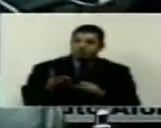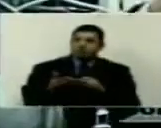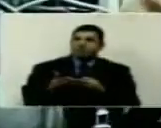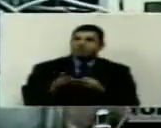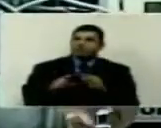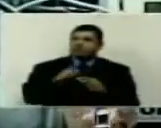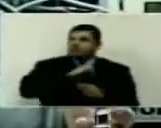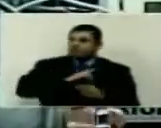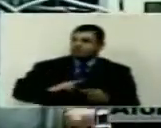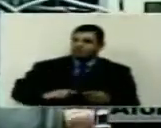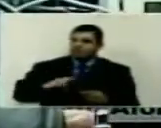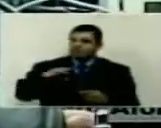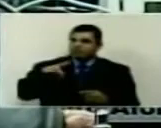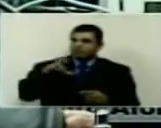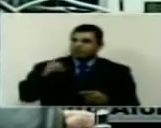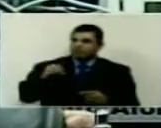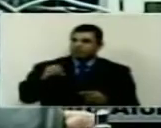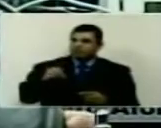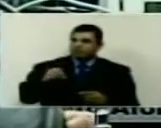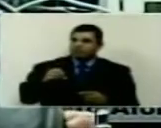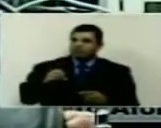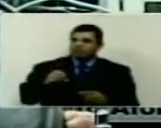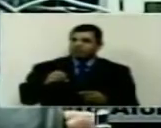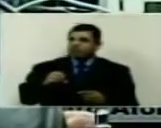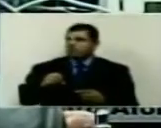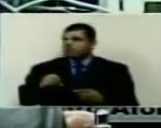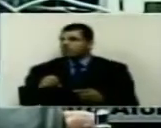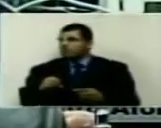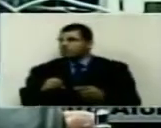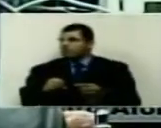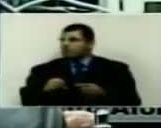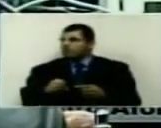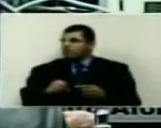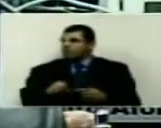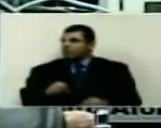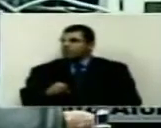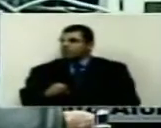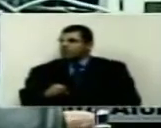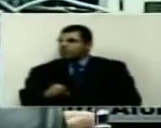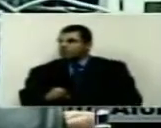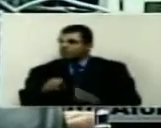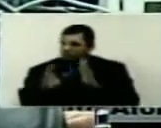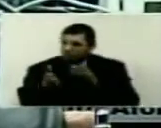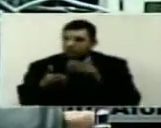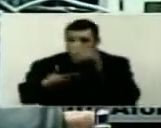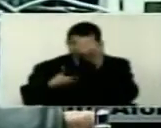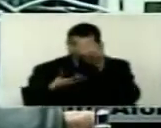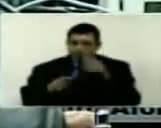preocupar deputado com futuras que venham. Deputado Wilson Lisboa, eu peço vênia para dizer que o tempo já se...